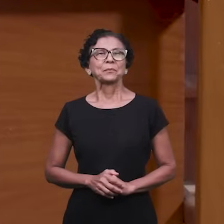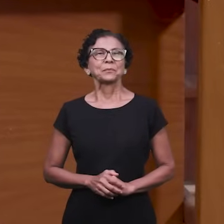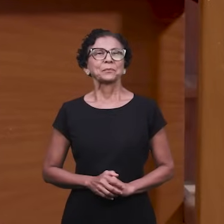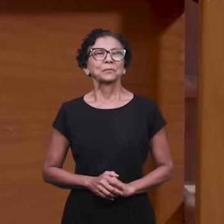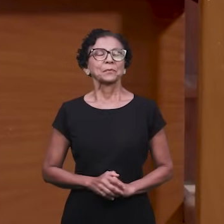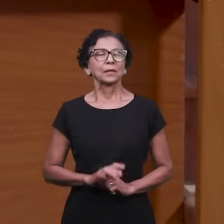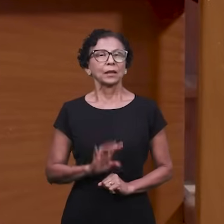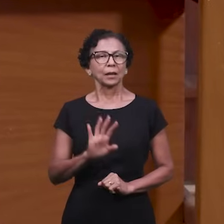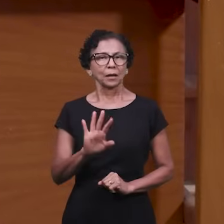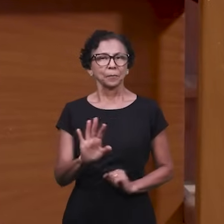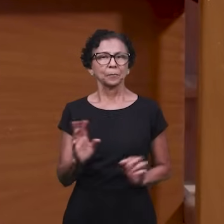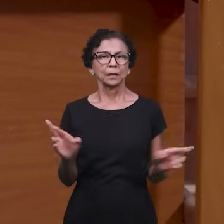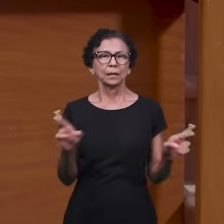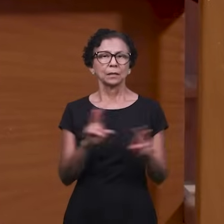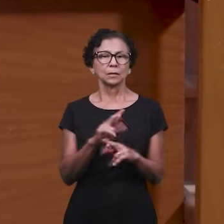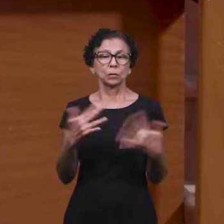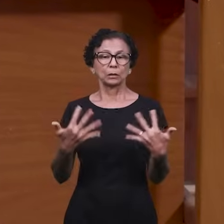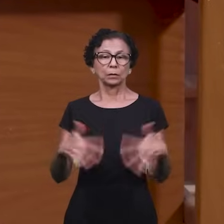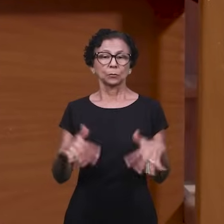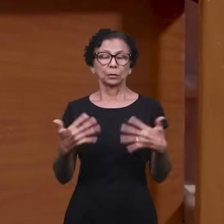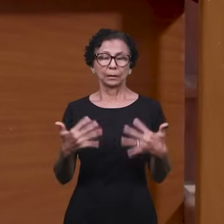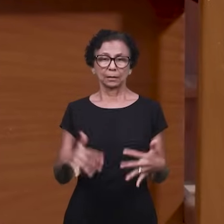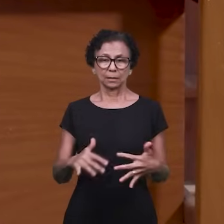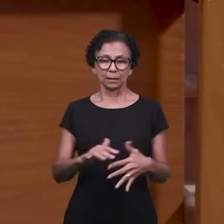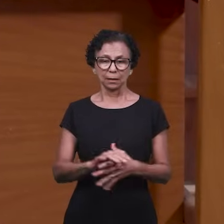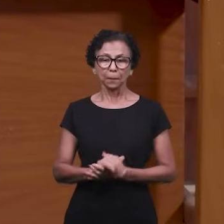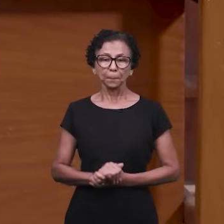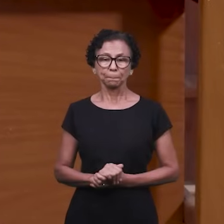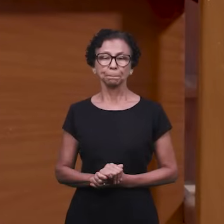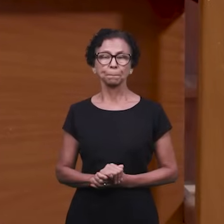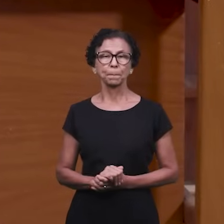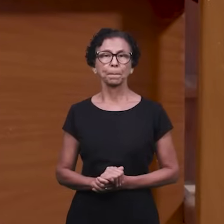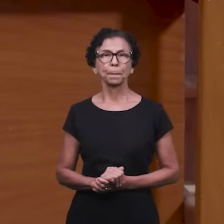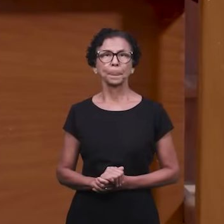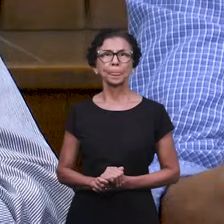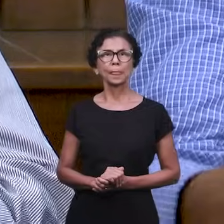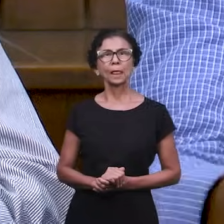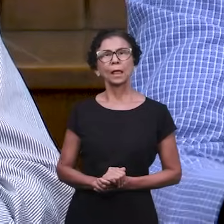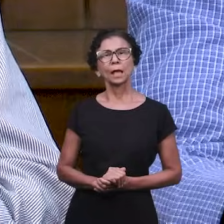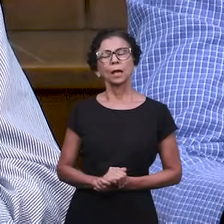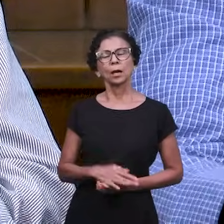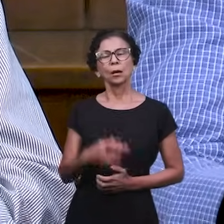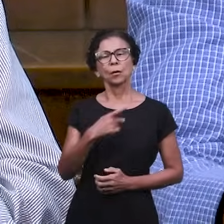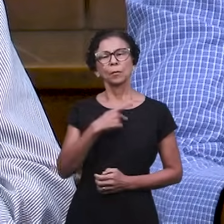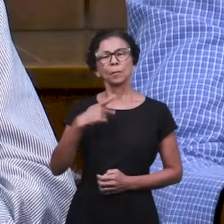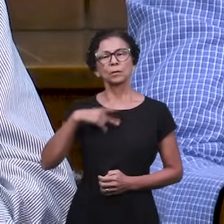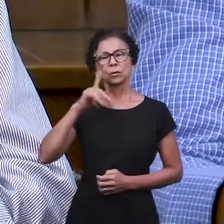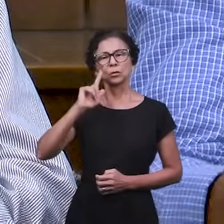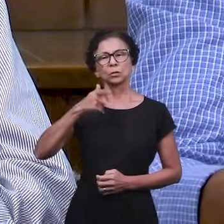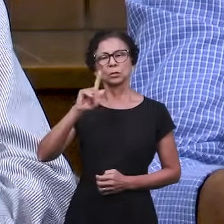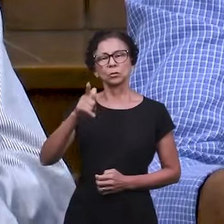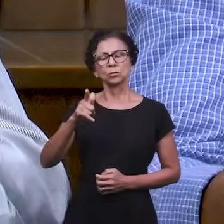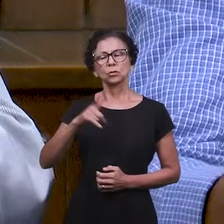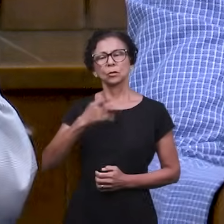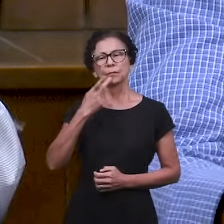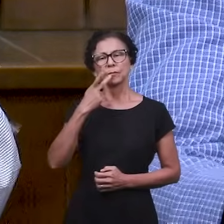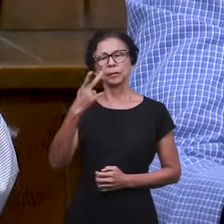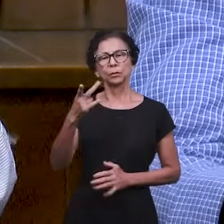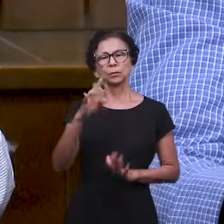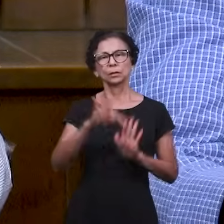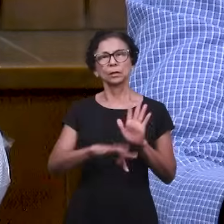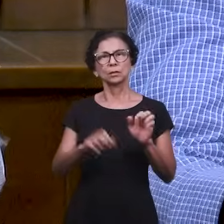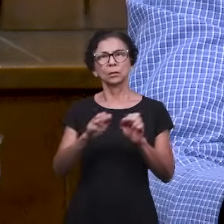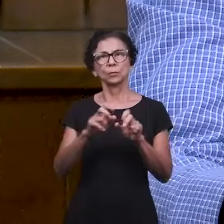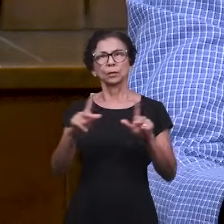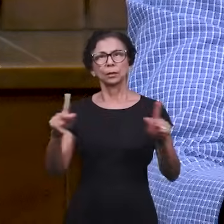live lá no Manaim. Aí o pastor Gedeuti citou o texto do Apocalipse, aqueles que